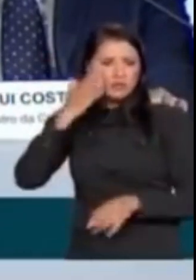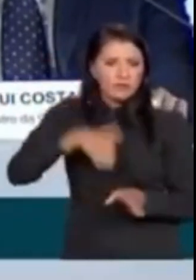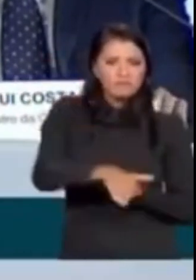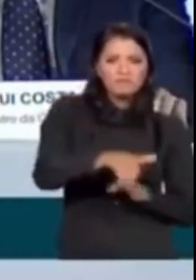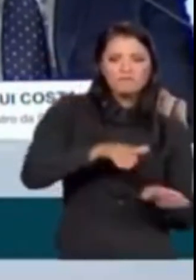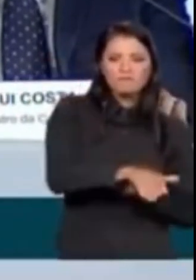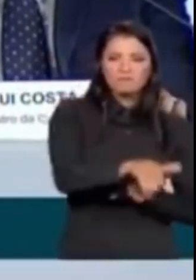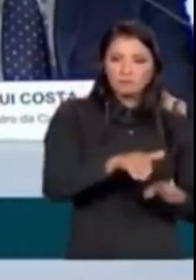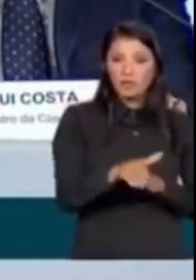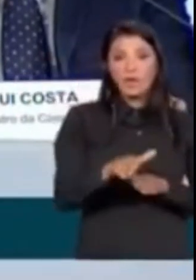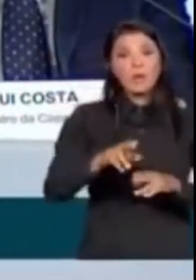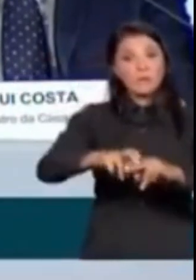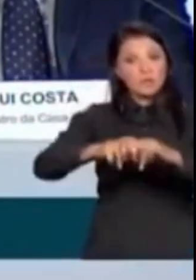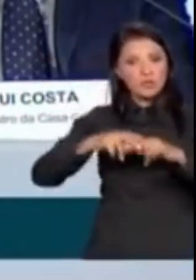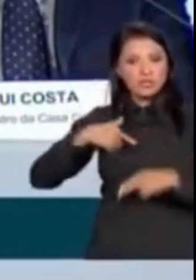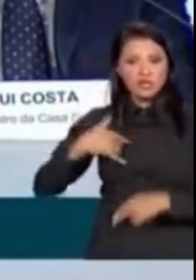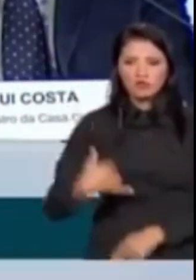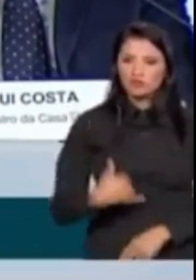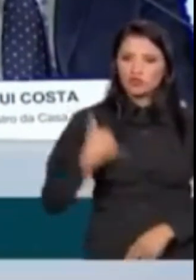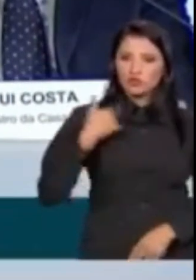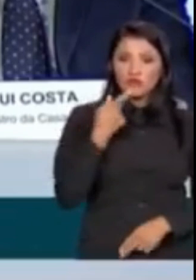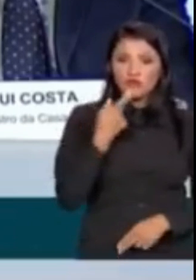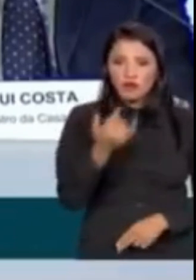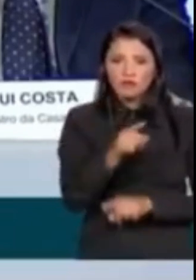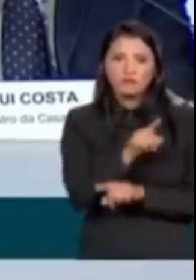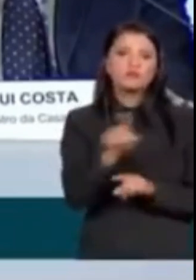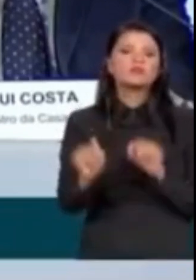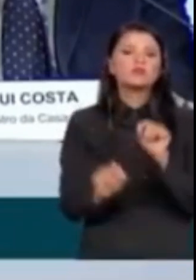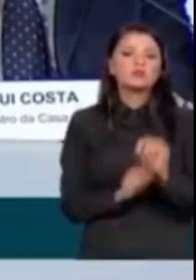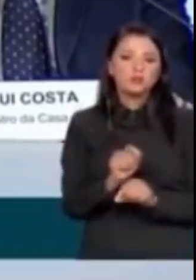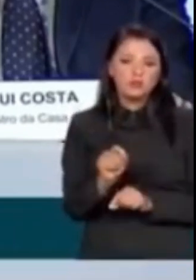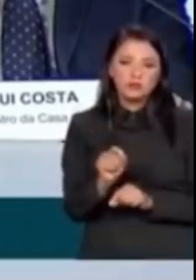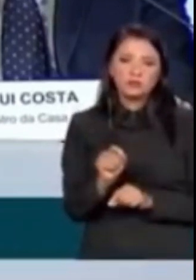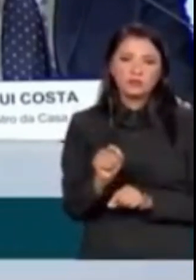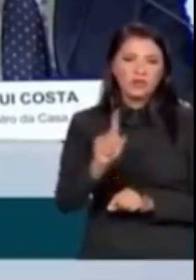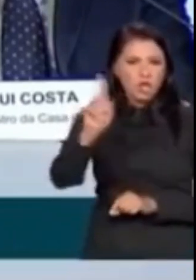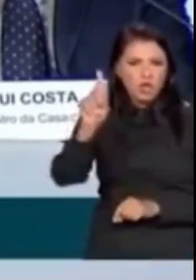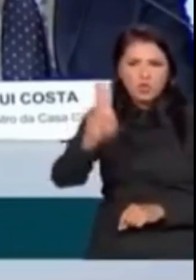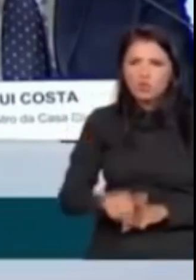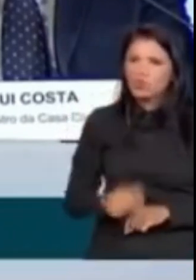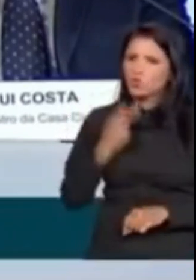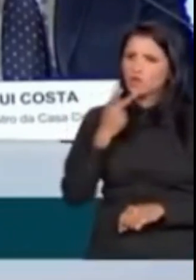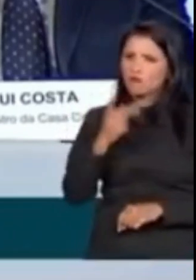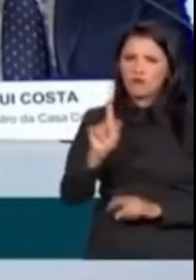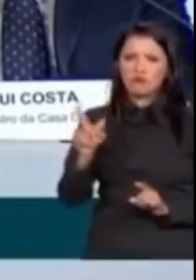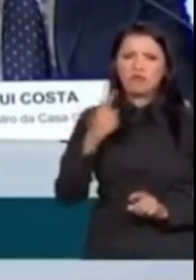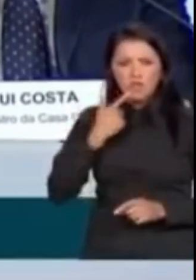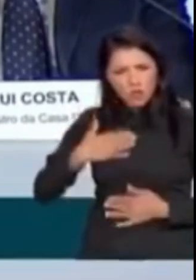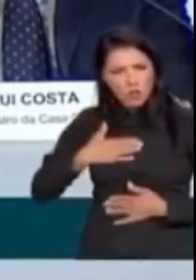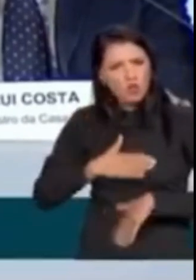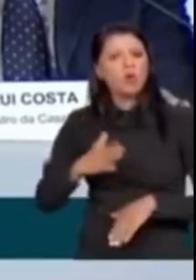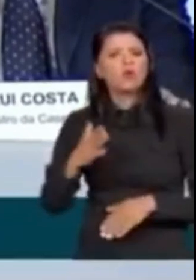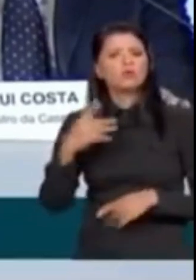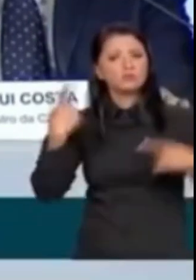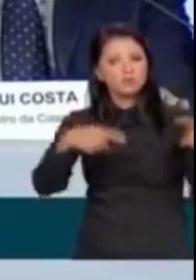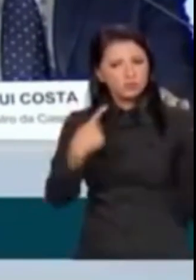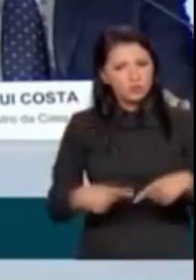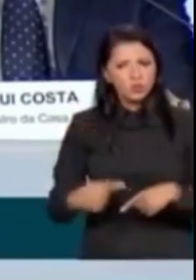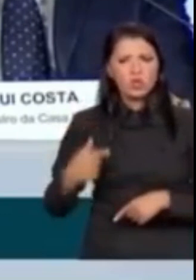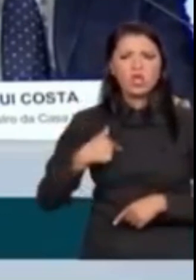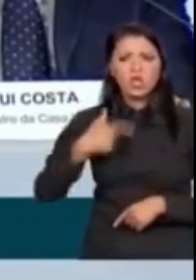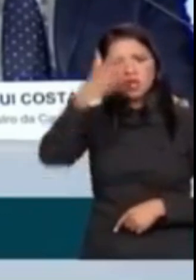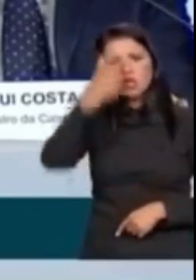orientar. E é por isso que eu tenho orgulho de dizer para vocês, não nego nunca que eu gosto de política, não nego nunca que eu